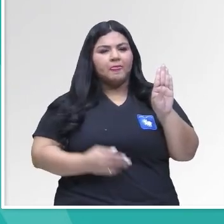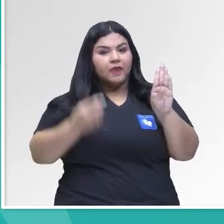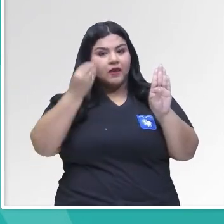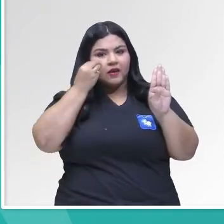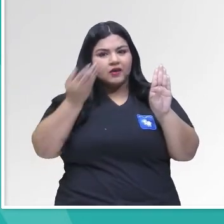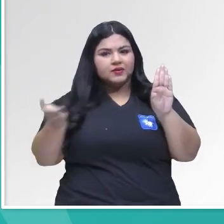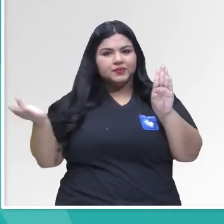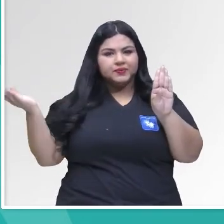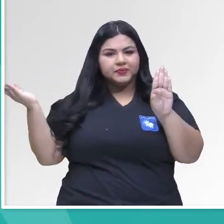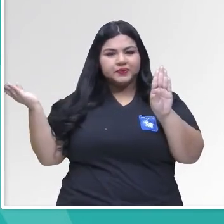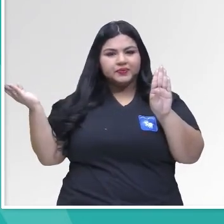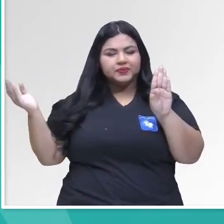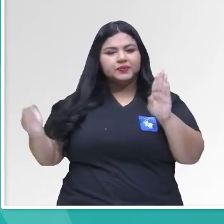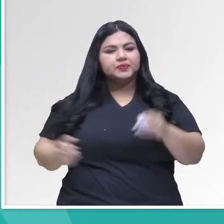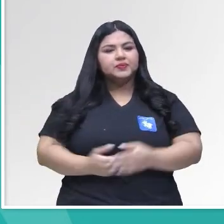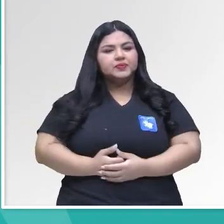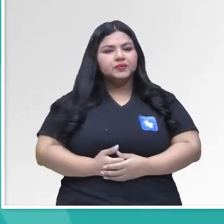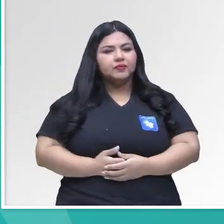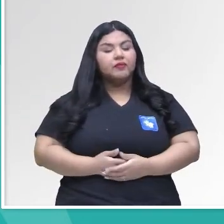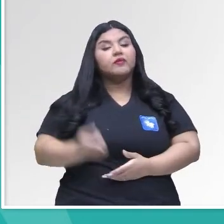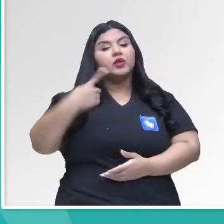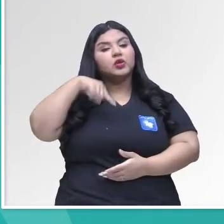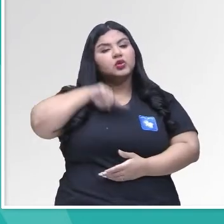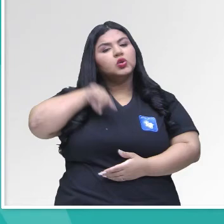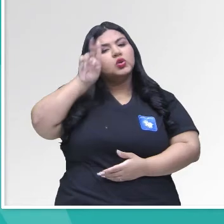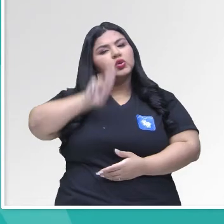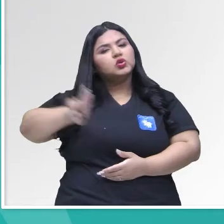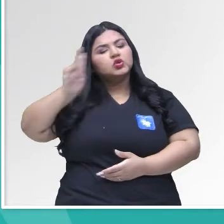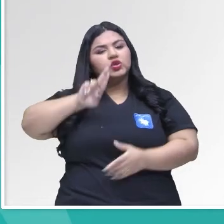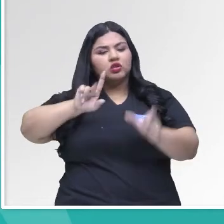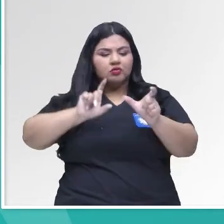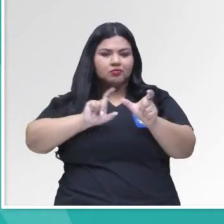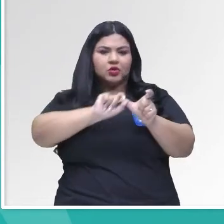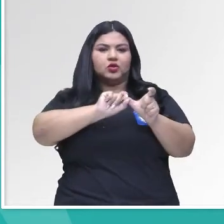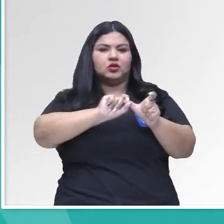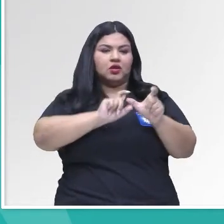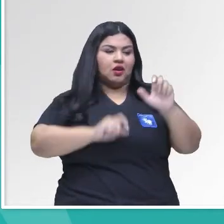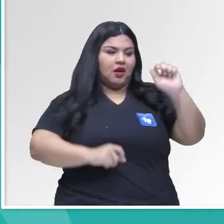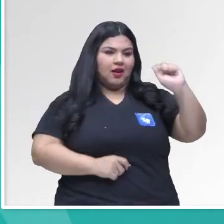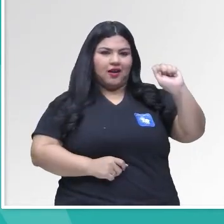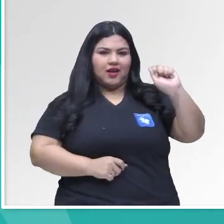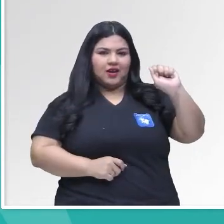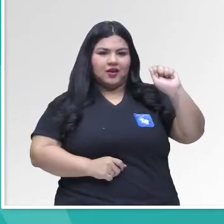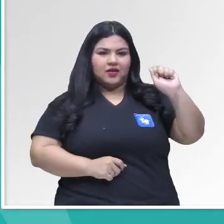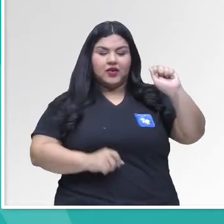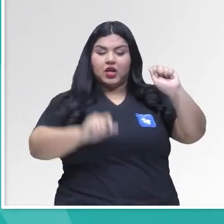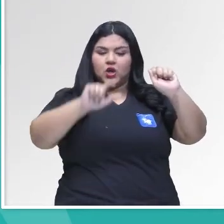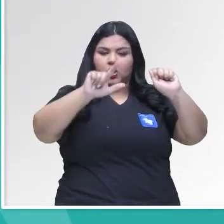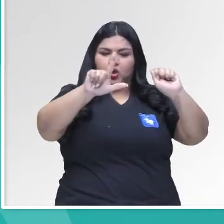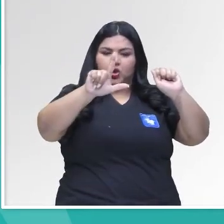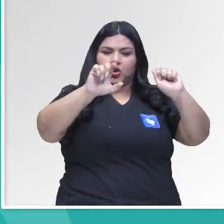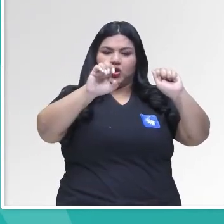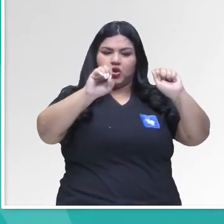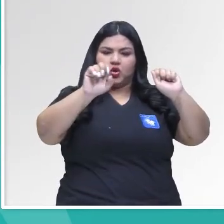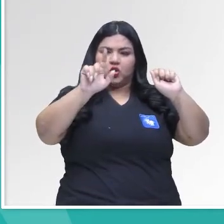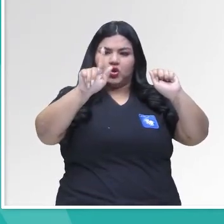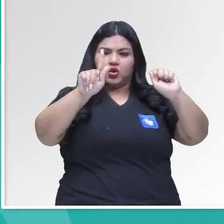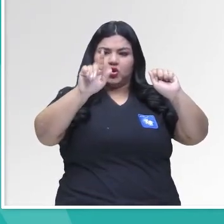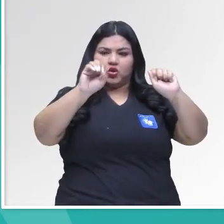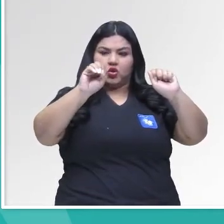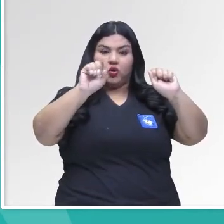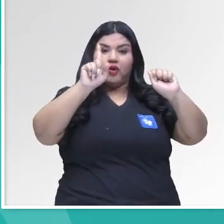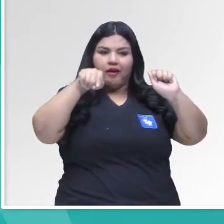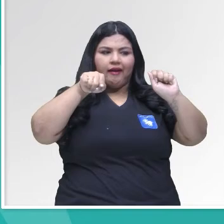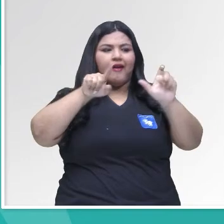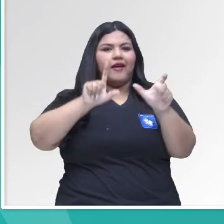B. Quando nós utilizamos a conjunção na letra A conjunção é o logo. É o logo, tá bom? Só para você